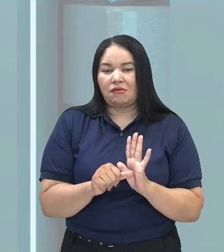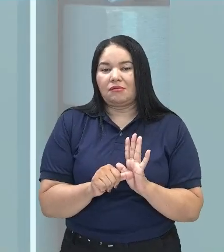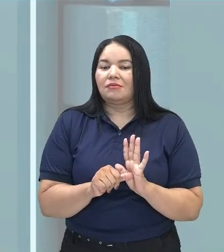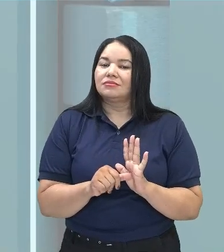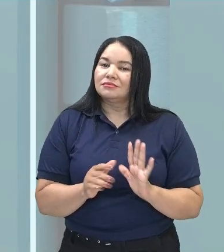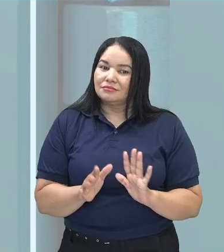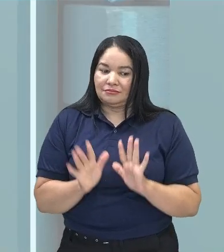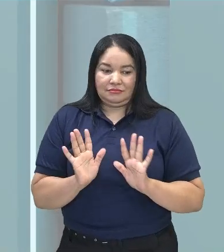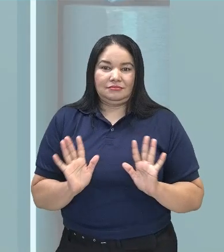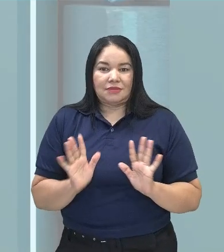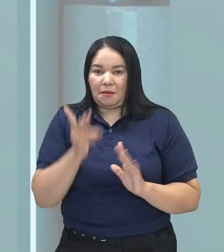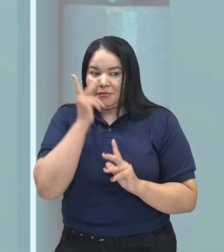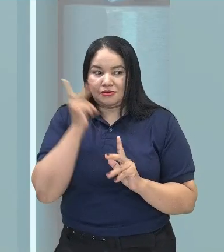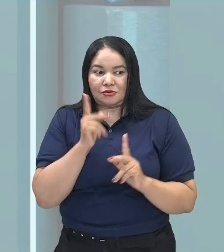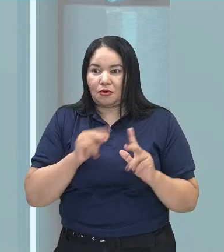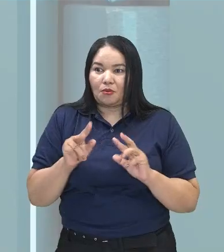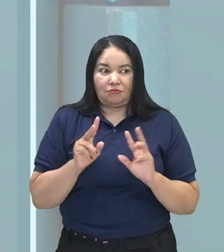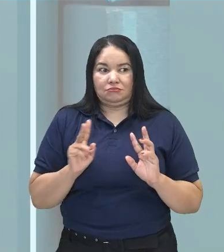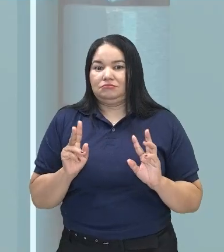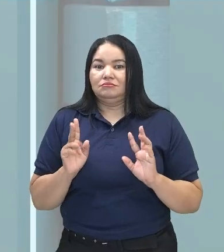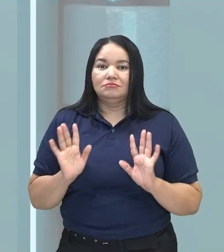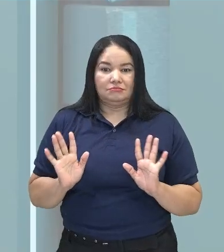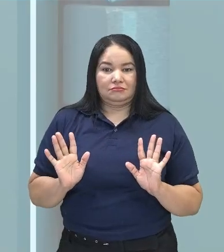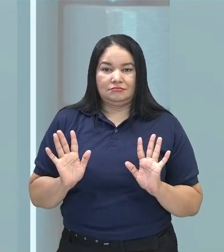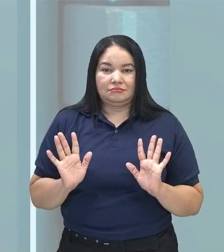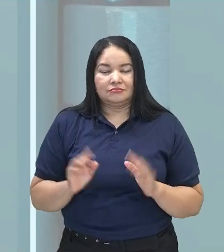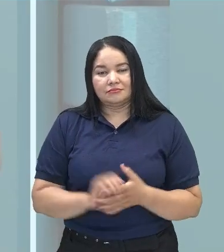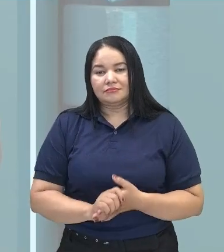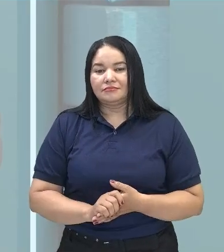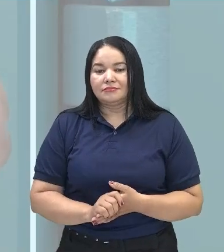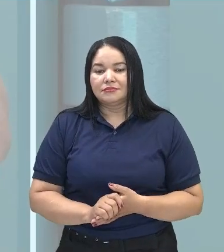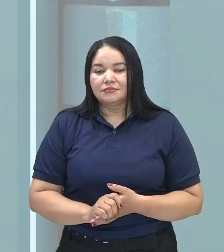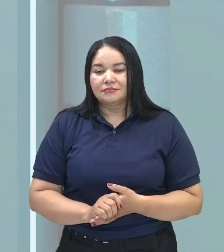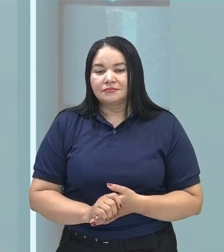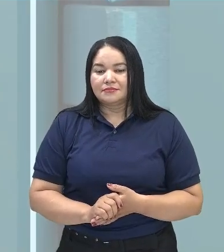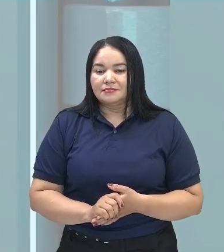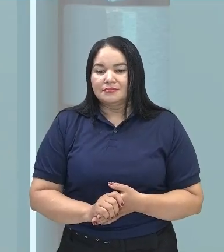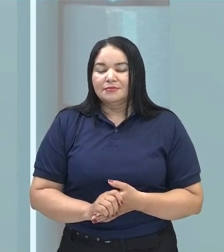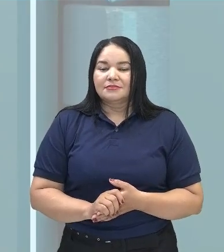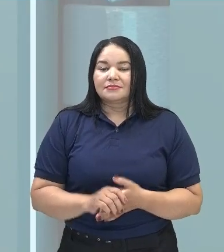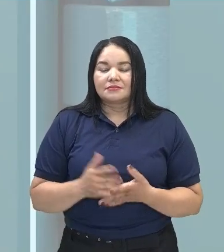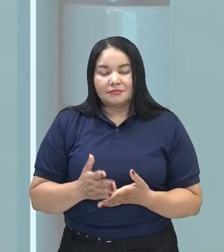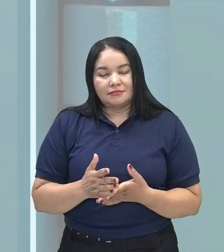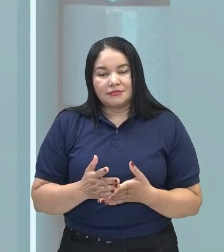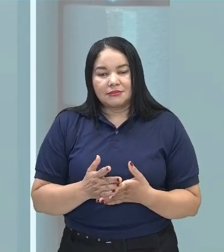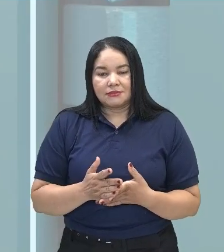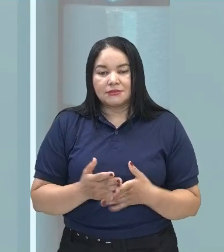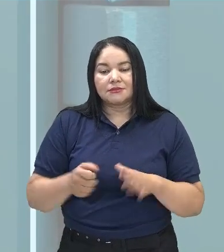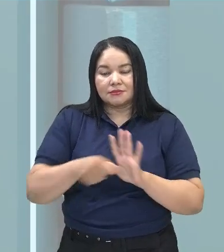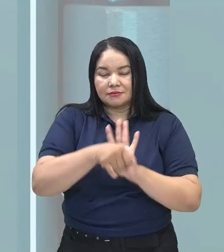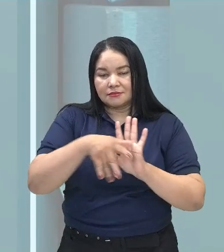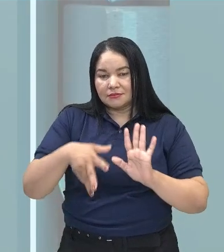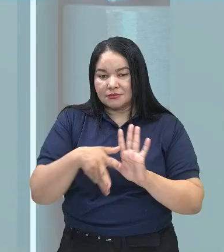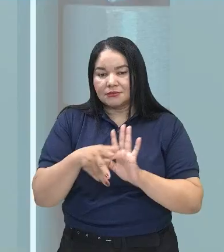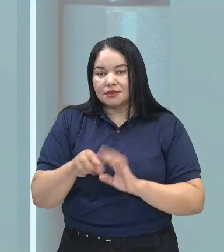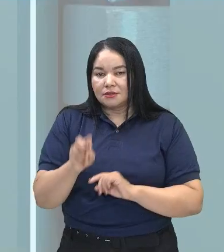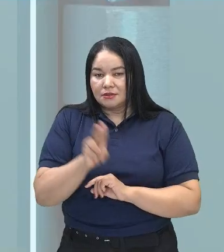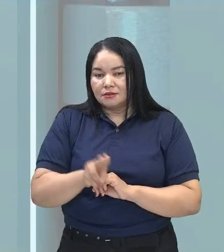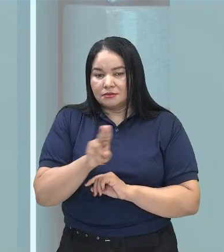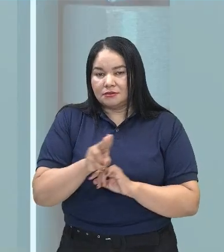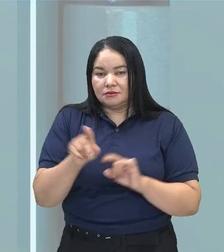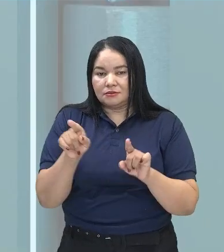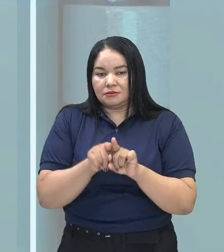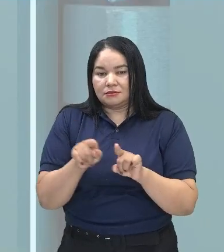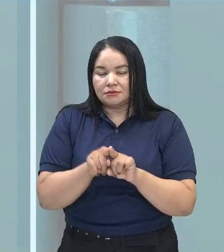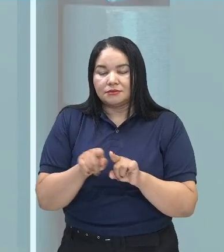vão ficar alerta, né? Então a gente, durante essas figuras de linguagem, porque se